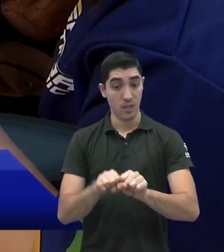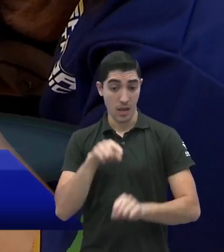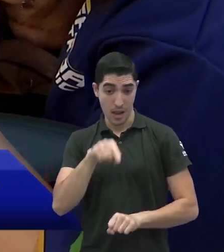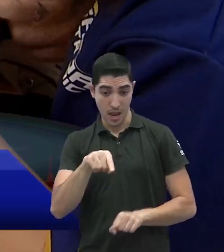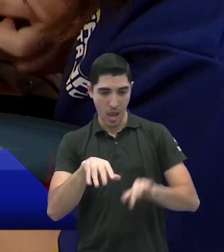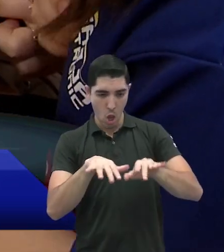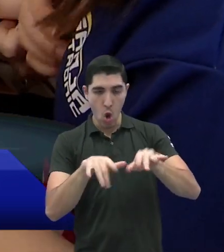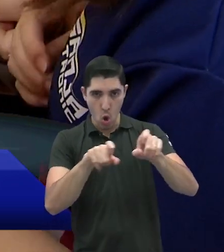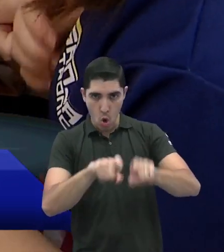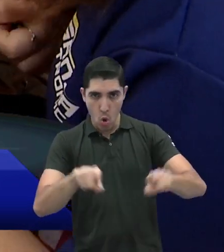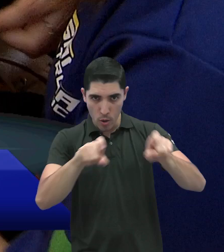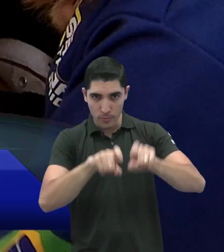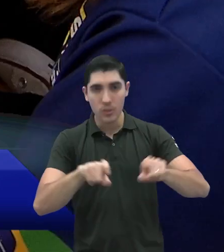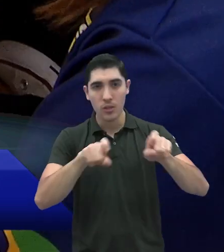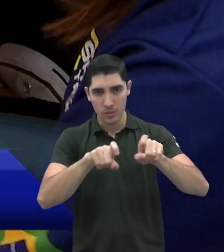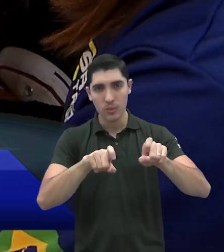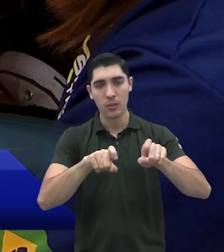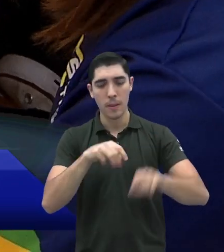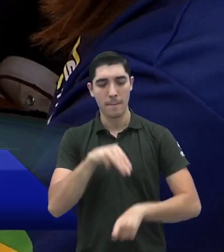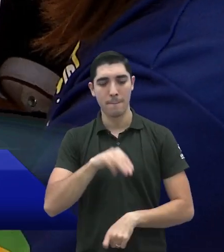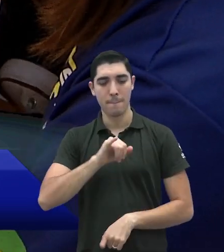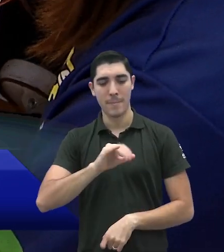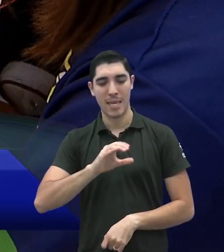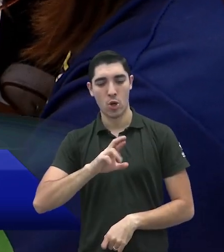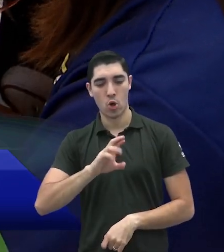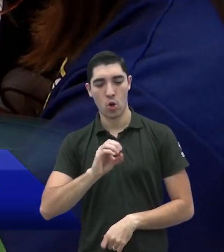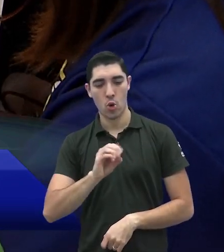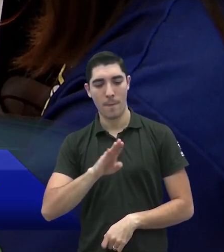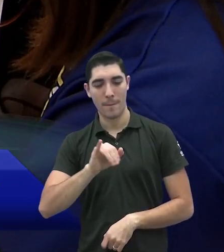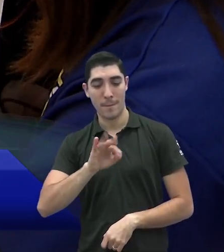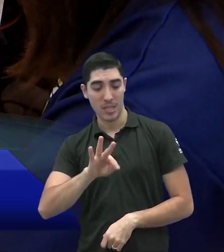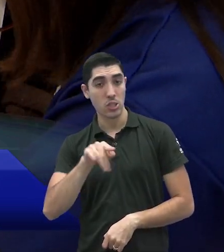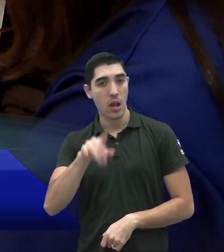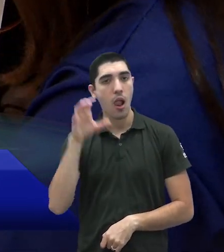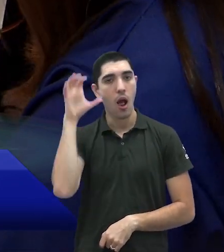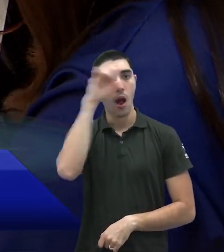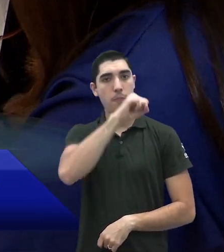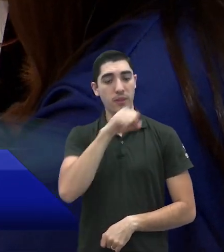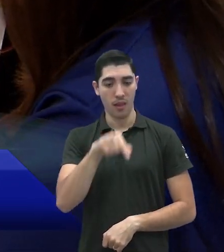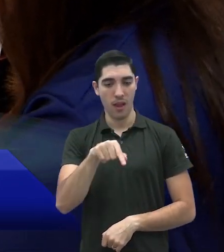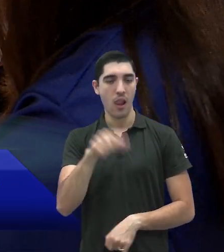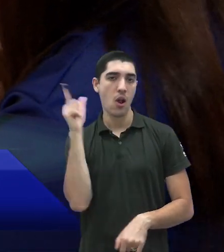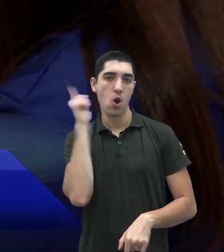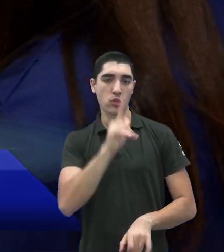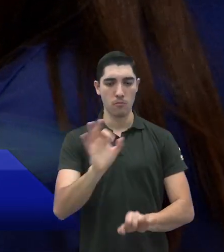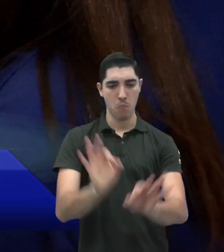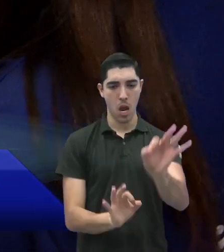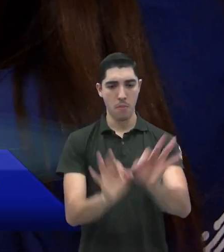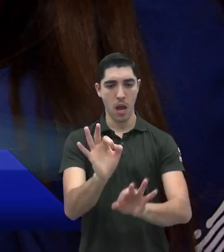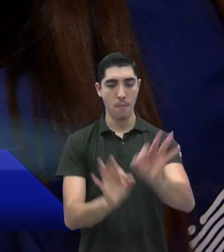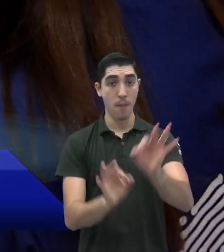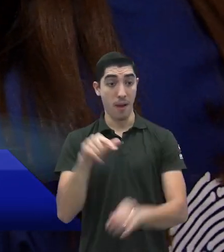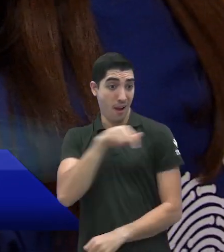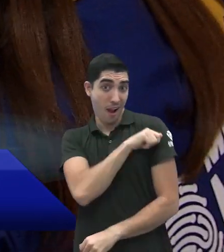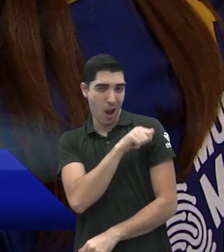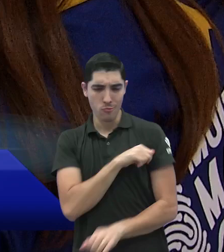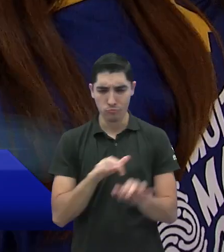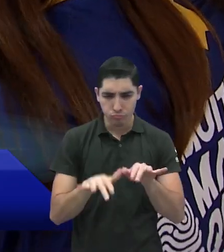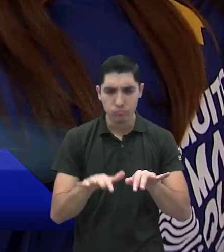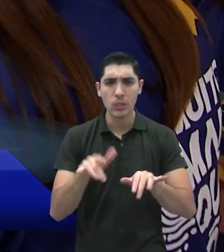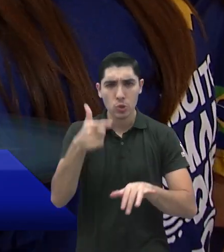com que o microcomputador que a gente utiliza, que é o microbit, vai executar as tarefas. Então, ele vai estar aprendendo